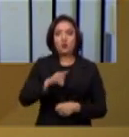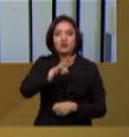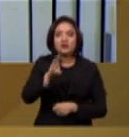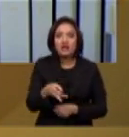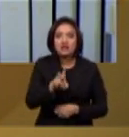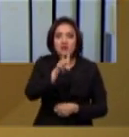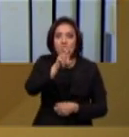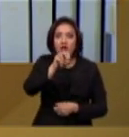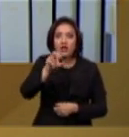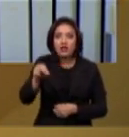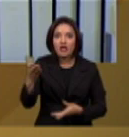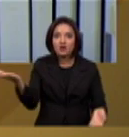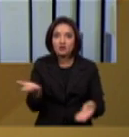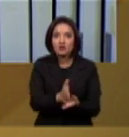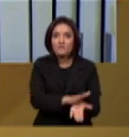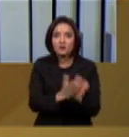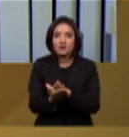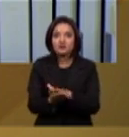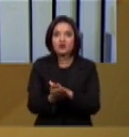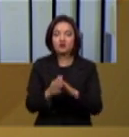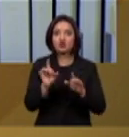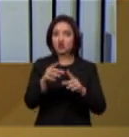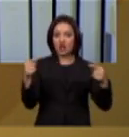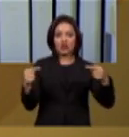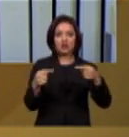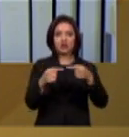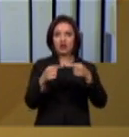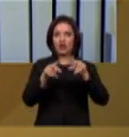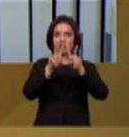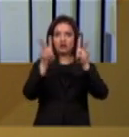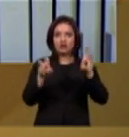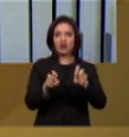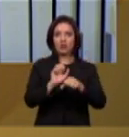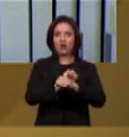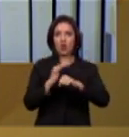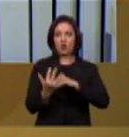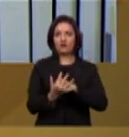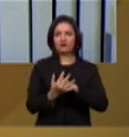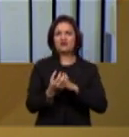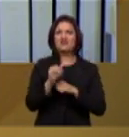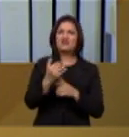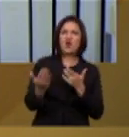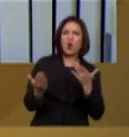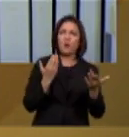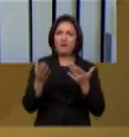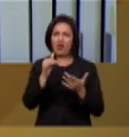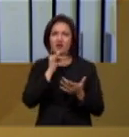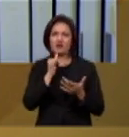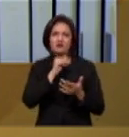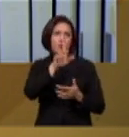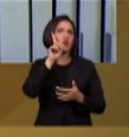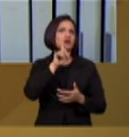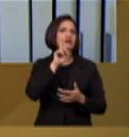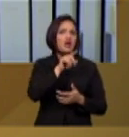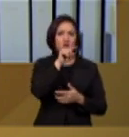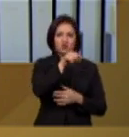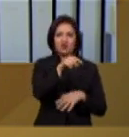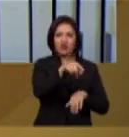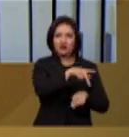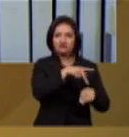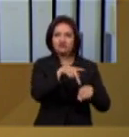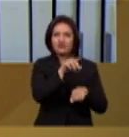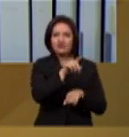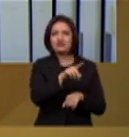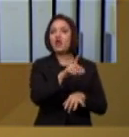3.500 processos só relativos à Covid. Se nós compararmos, por exemplo, com uma Suprema Corte dos Estados Unidos da América,